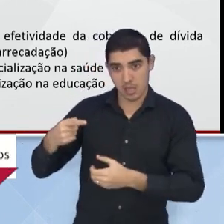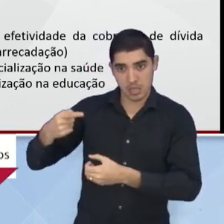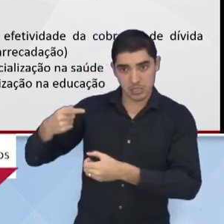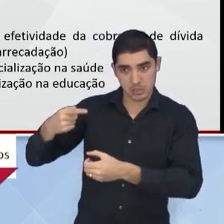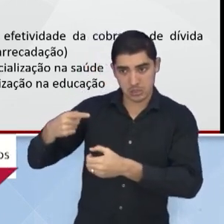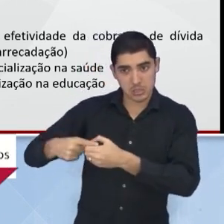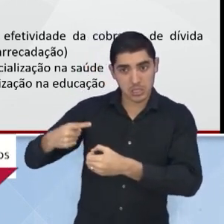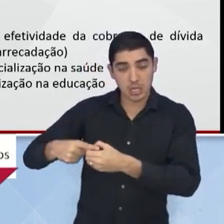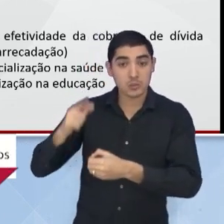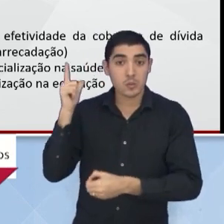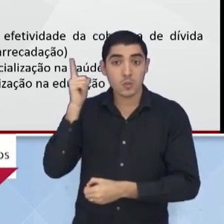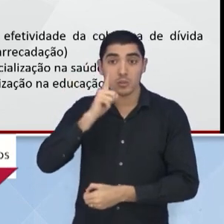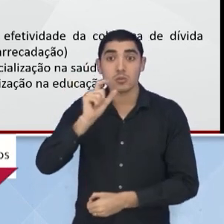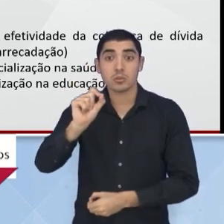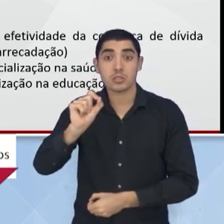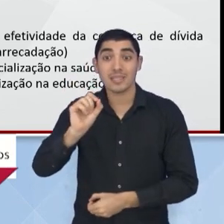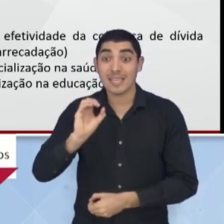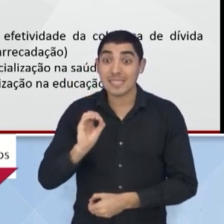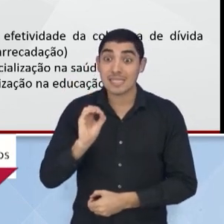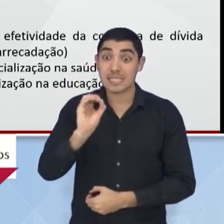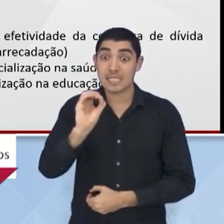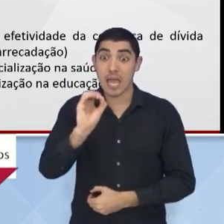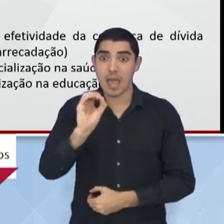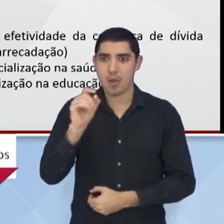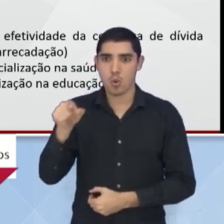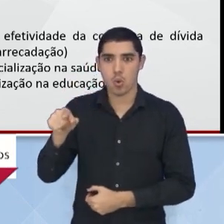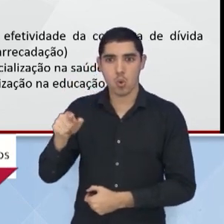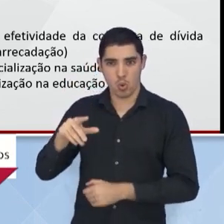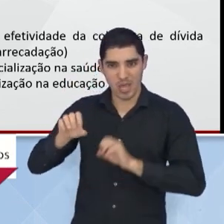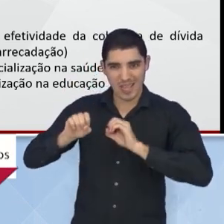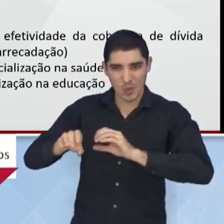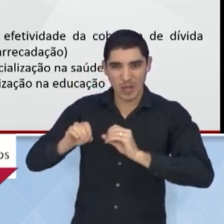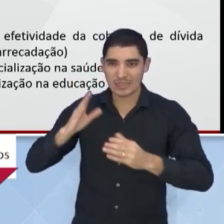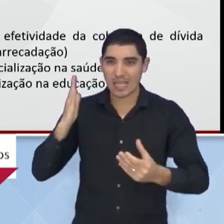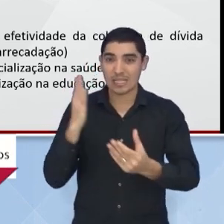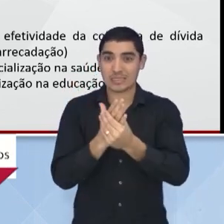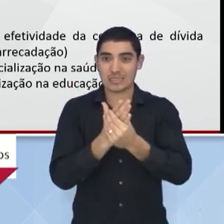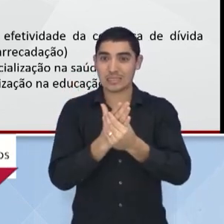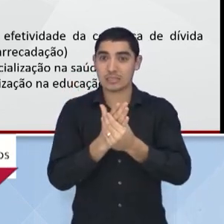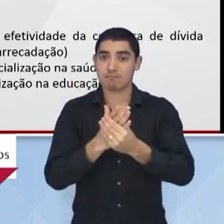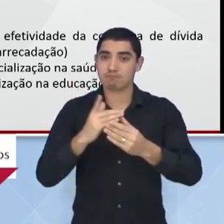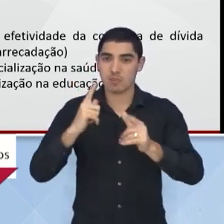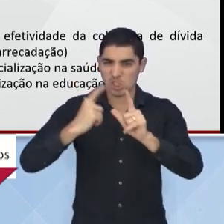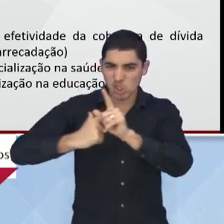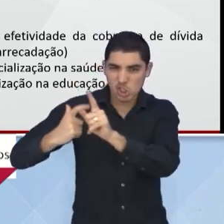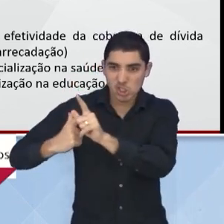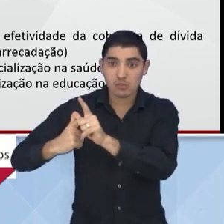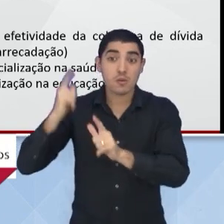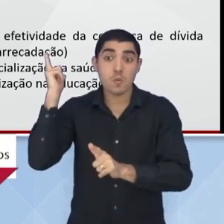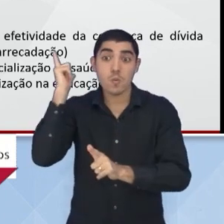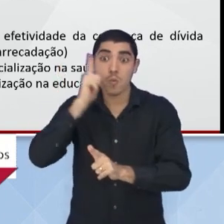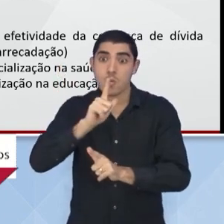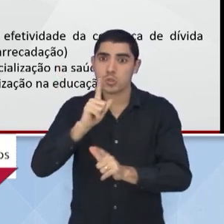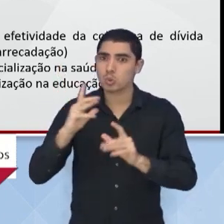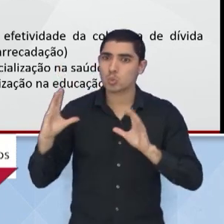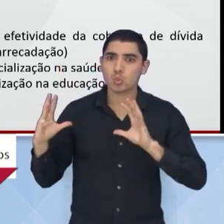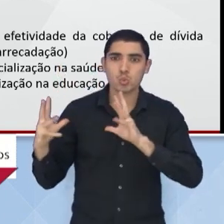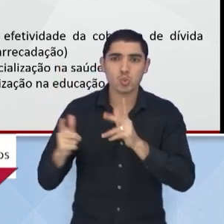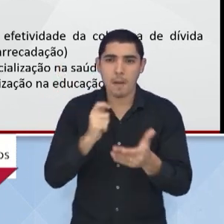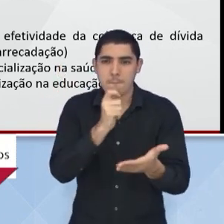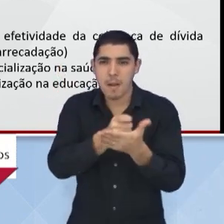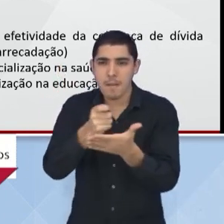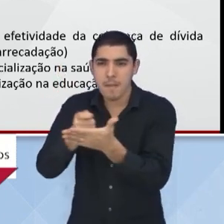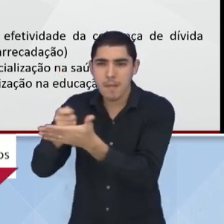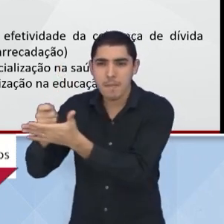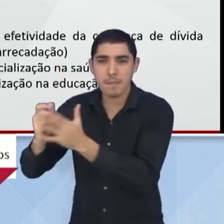zero judicialização na educação eles conseguiram zerar todas as solicitações judiciais aí